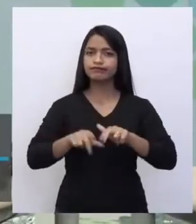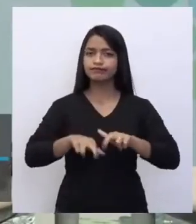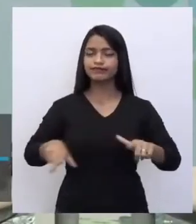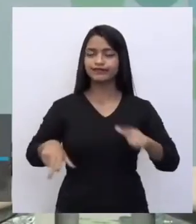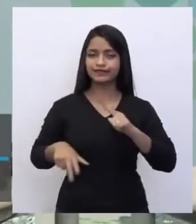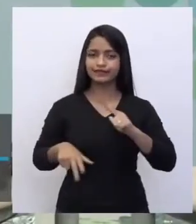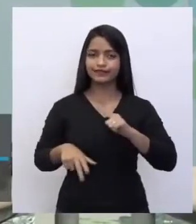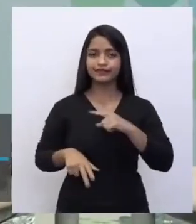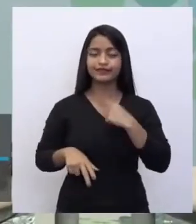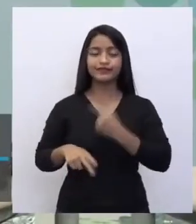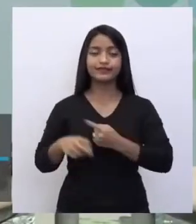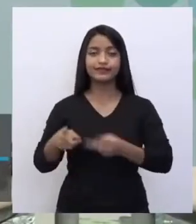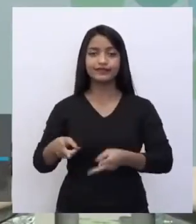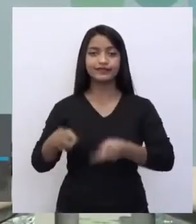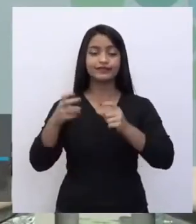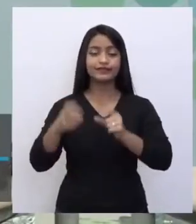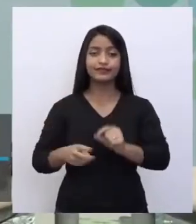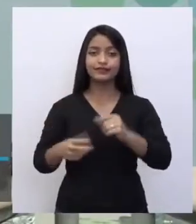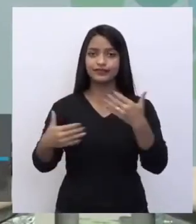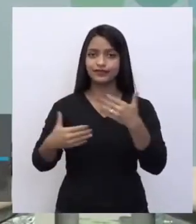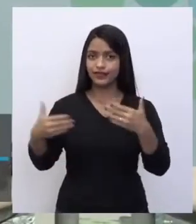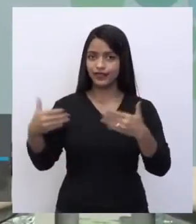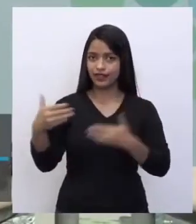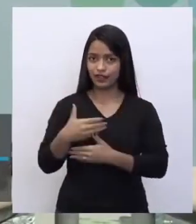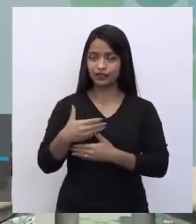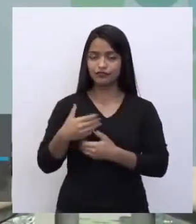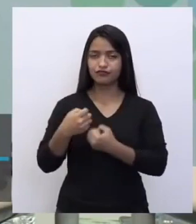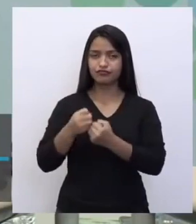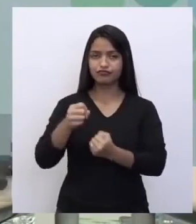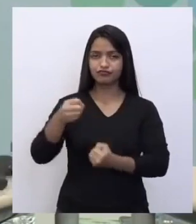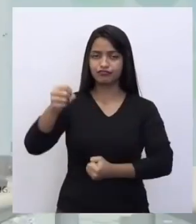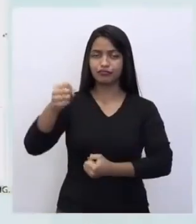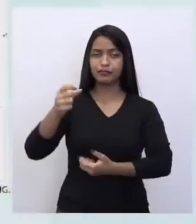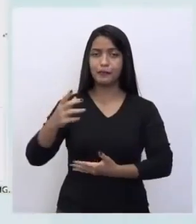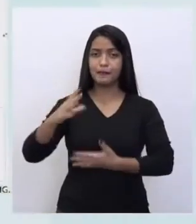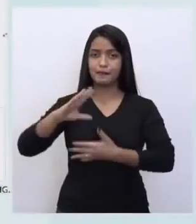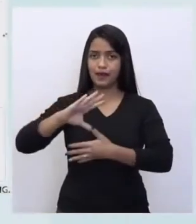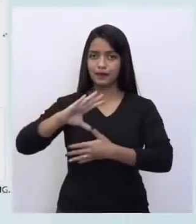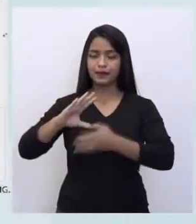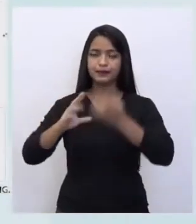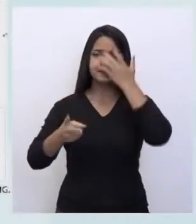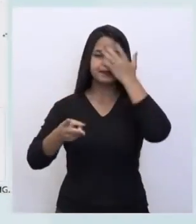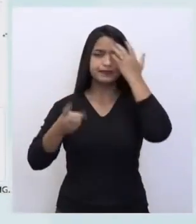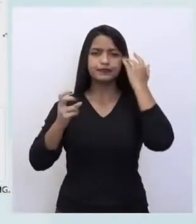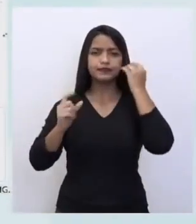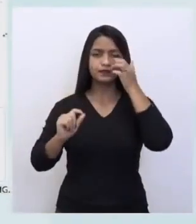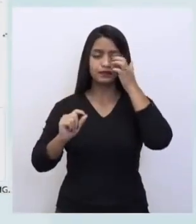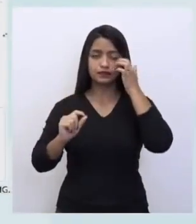observar naquele outro slide que nós temos um mapa, a ocorrência